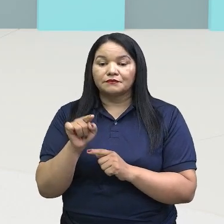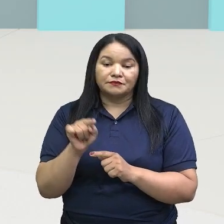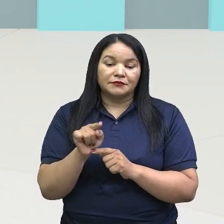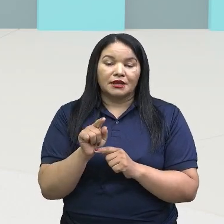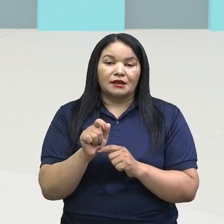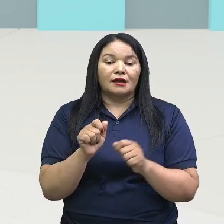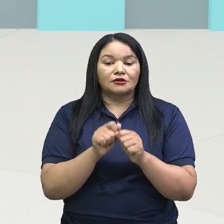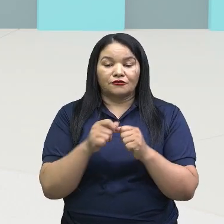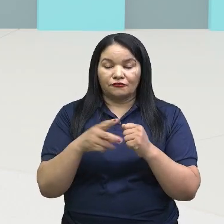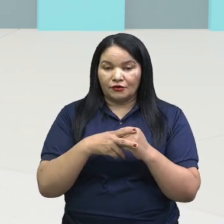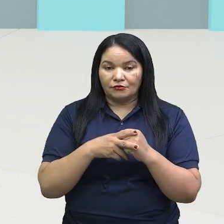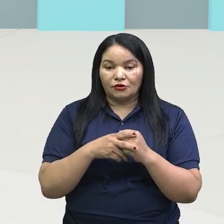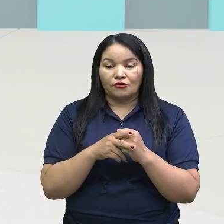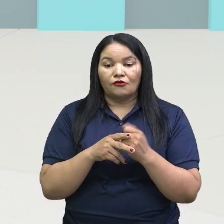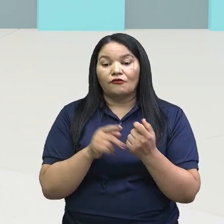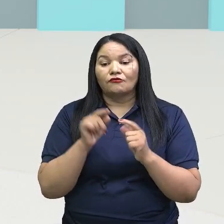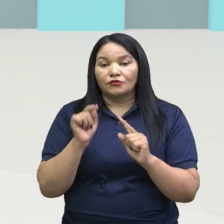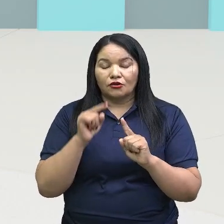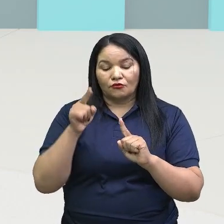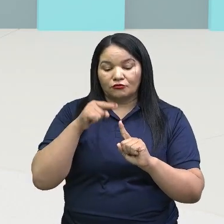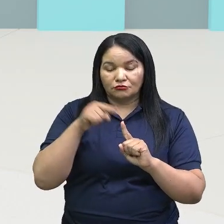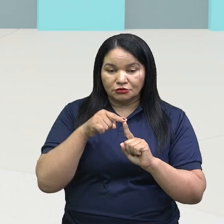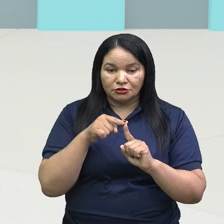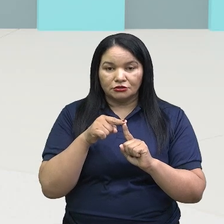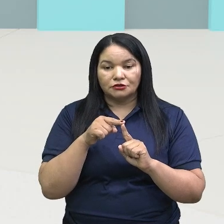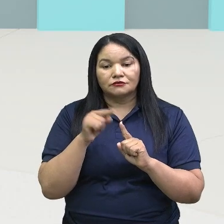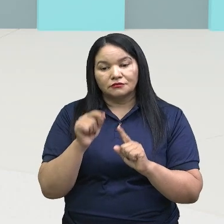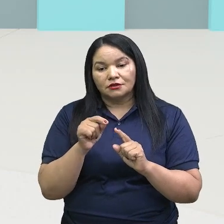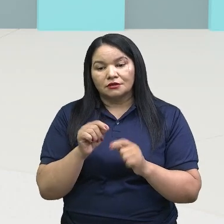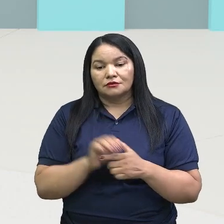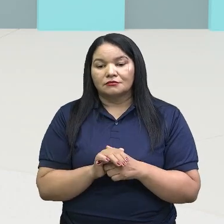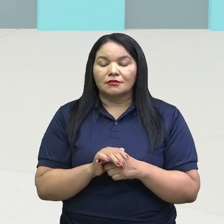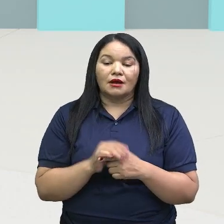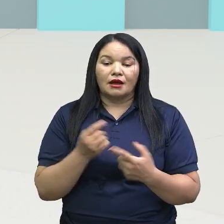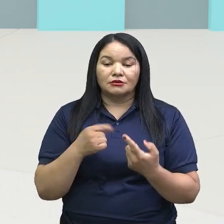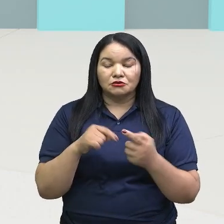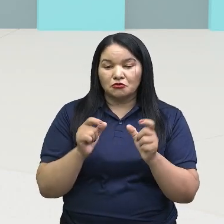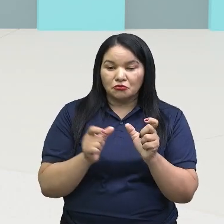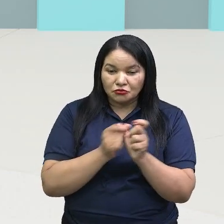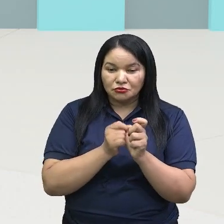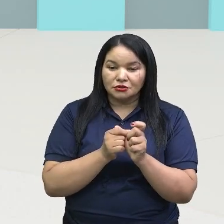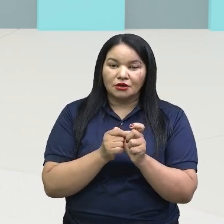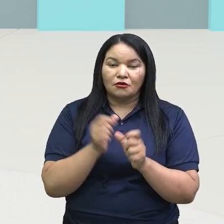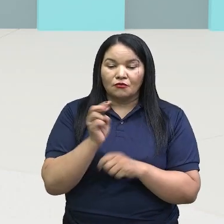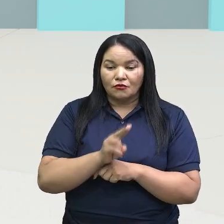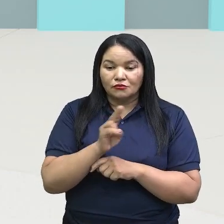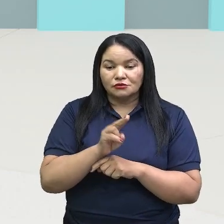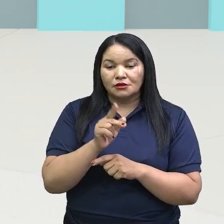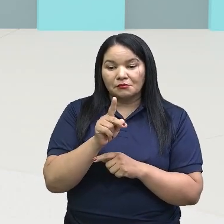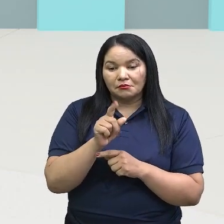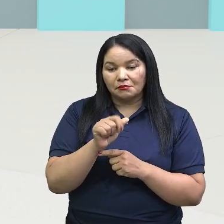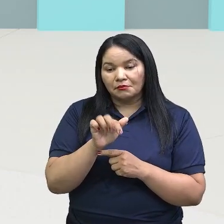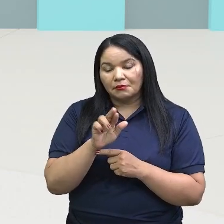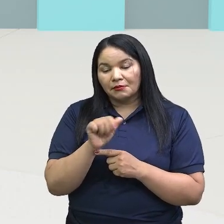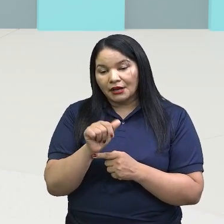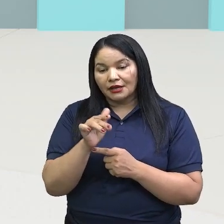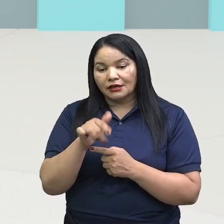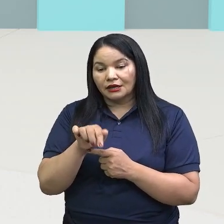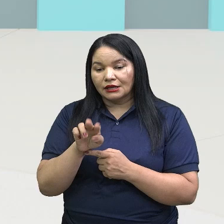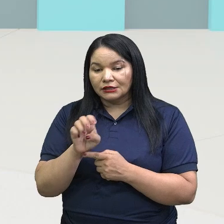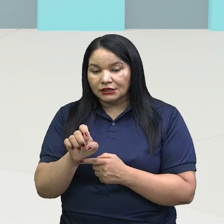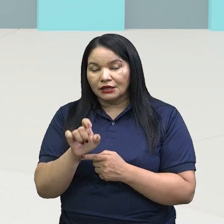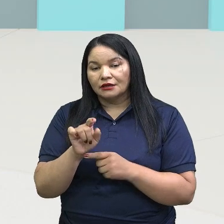Adverbial final. Tem sentido de finalidade. Para que? A fim de que? Né? E o que também, pode ser também